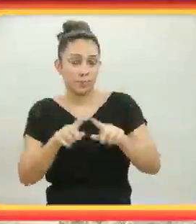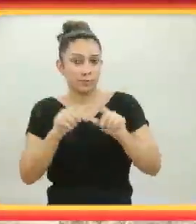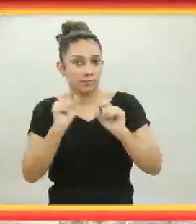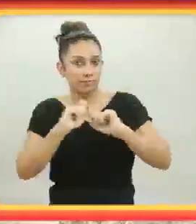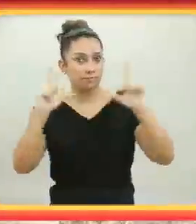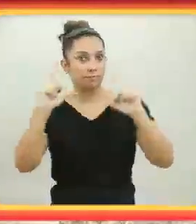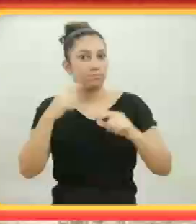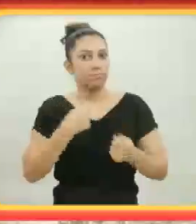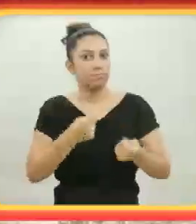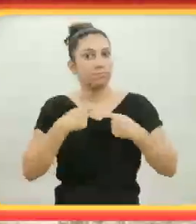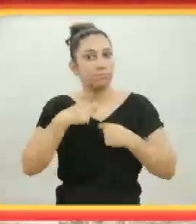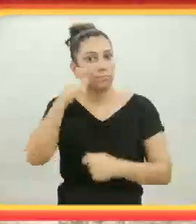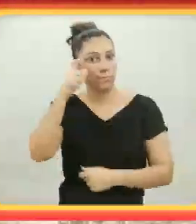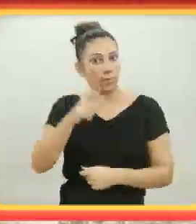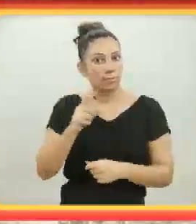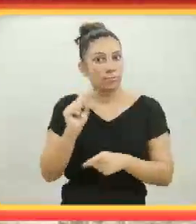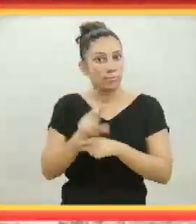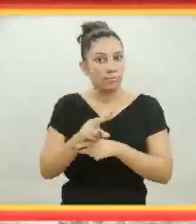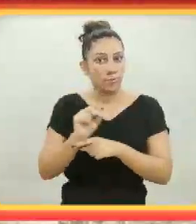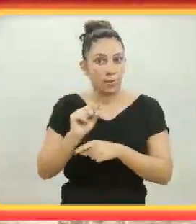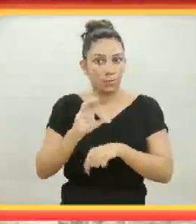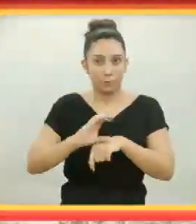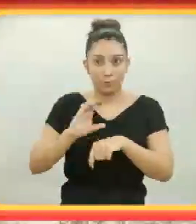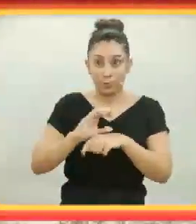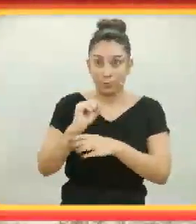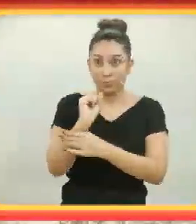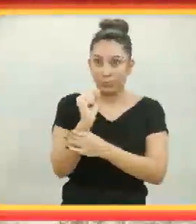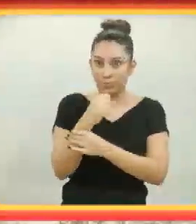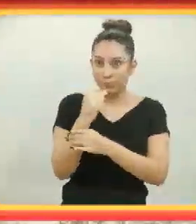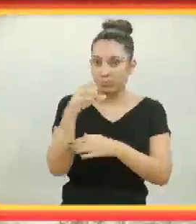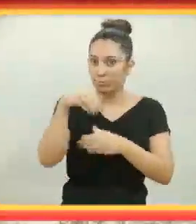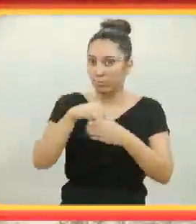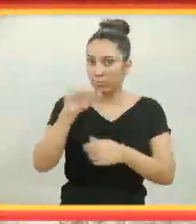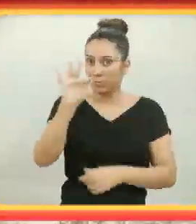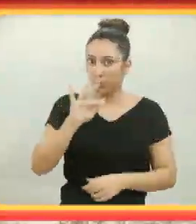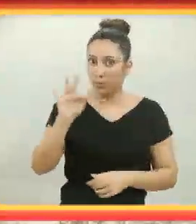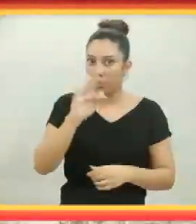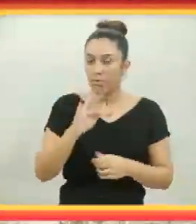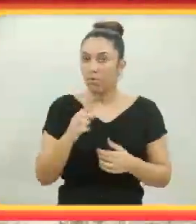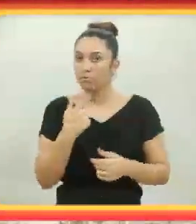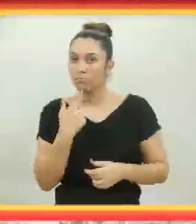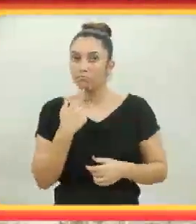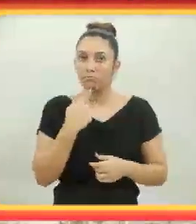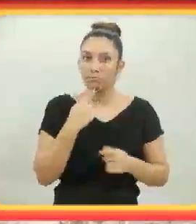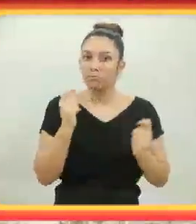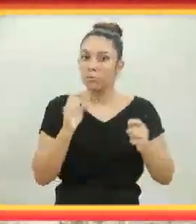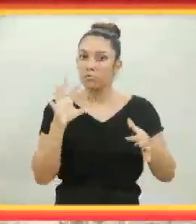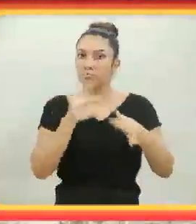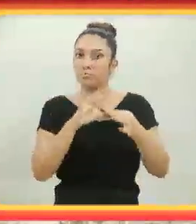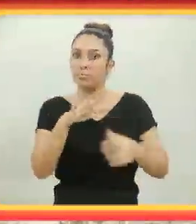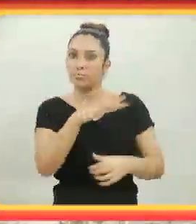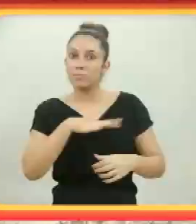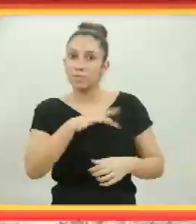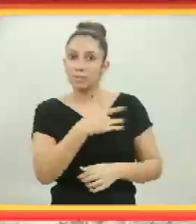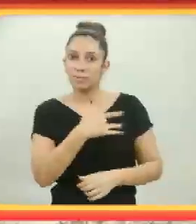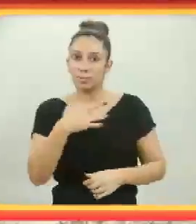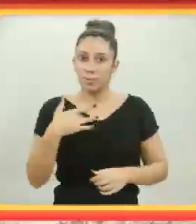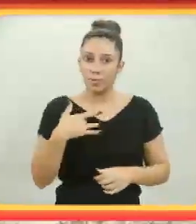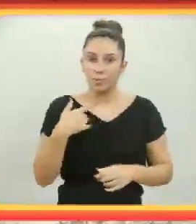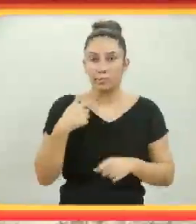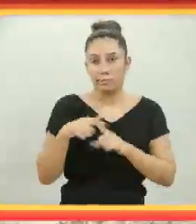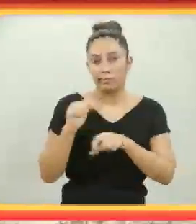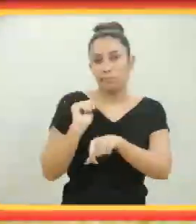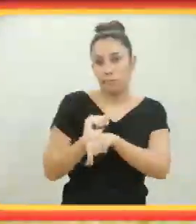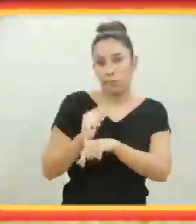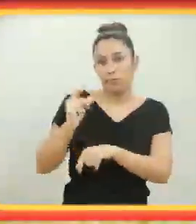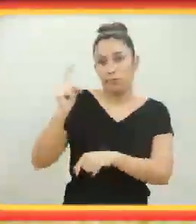convivência ali com os colegas ali no programa de inclusão despertou o interesse em fazer fisioterapia, fazer um curso